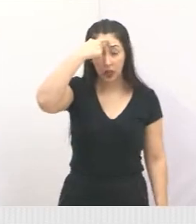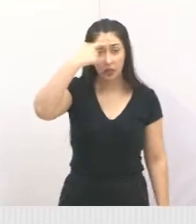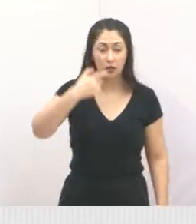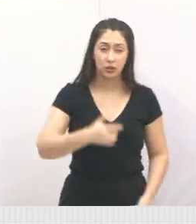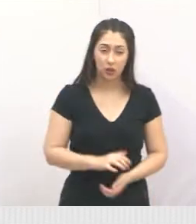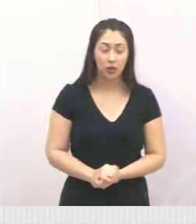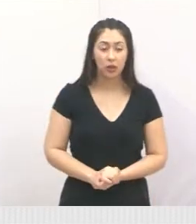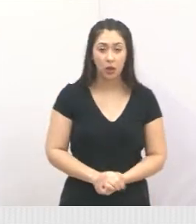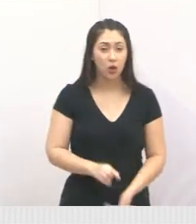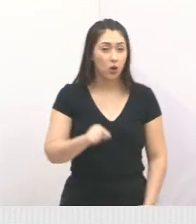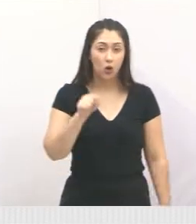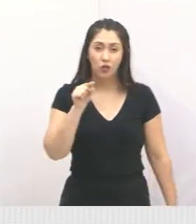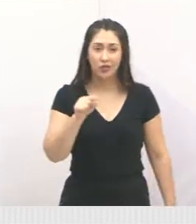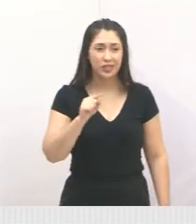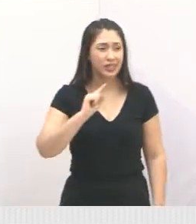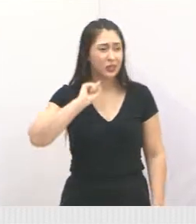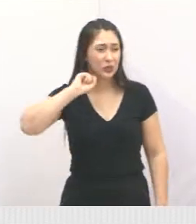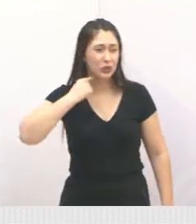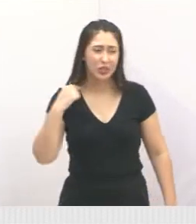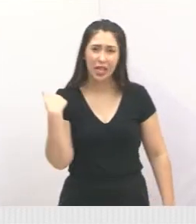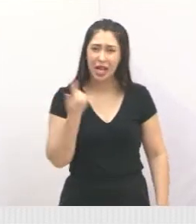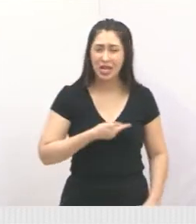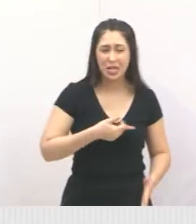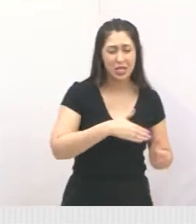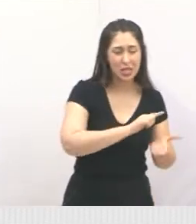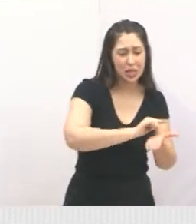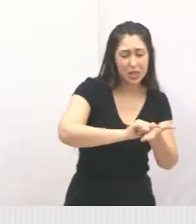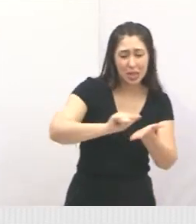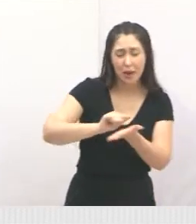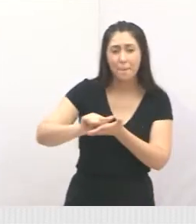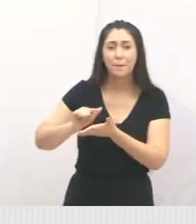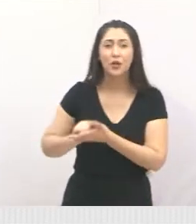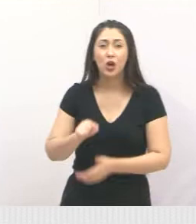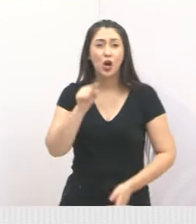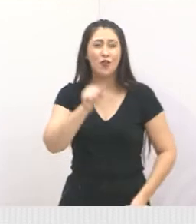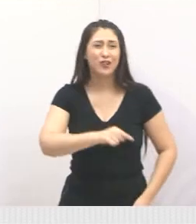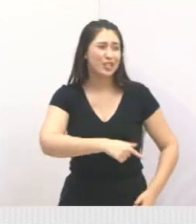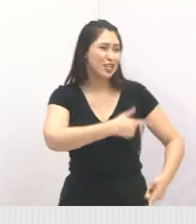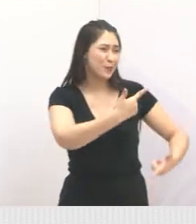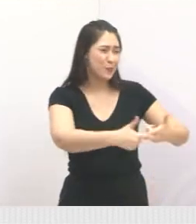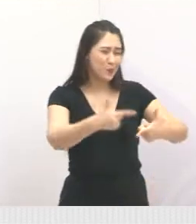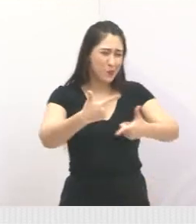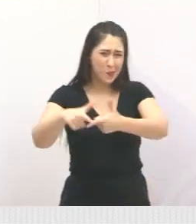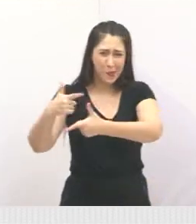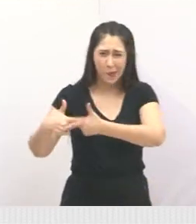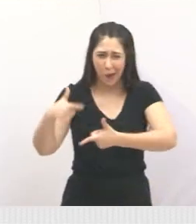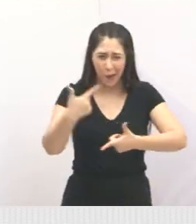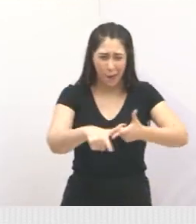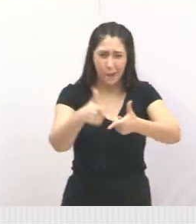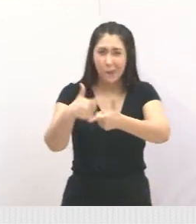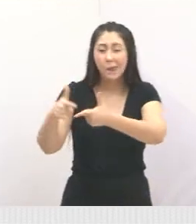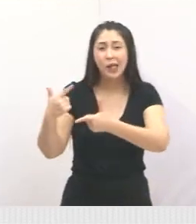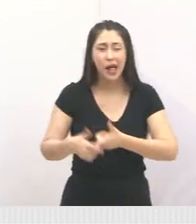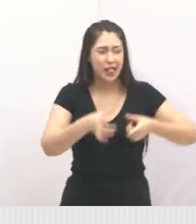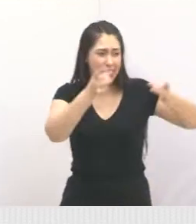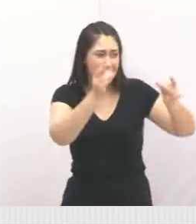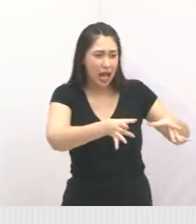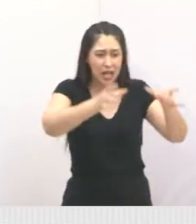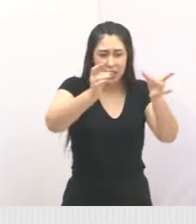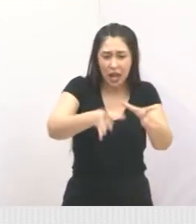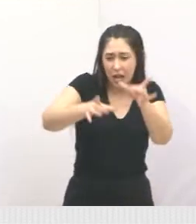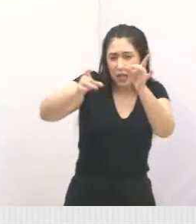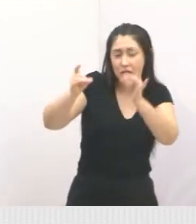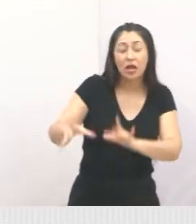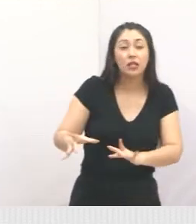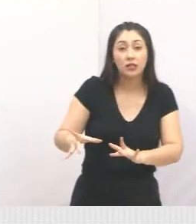animal. É vocês sujando e a gente limpando. Quando eu falo isso, é vocês sujam as cidades, entre aspas, né? Abandonando esses animais